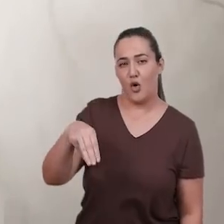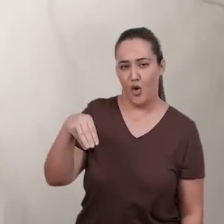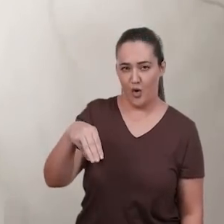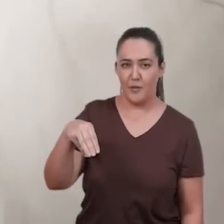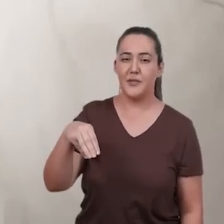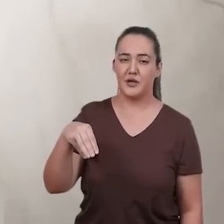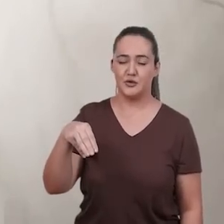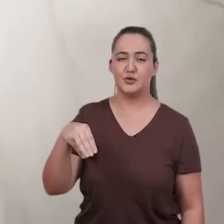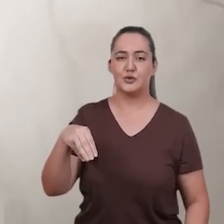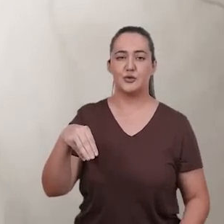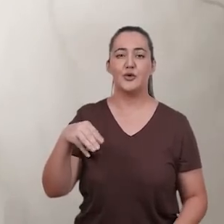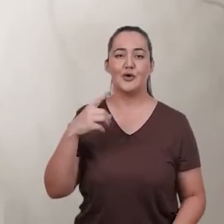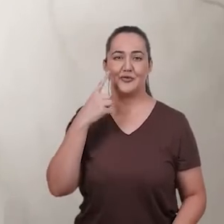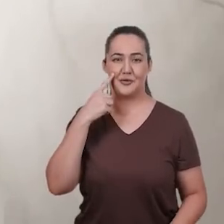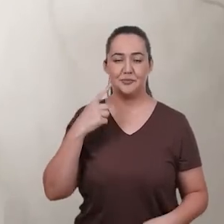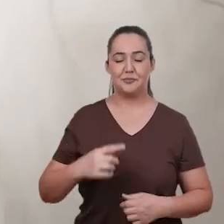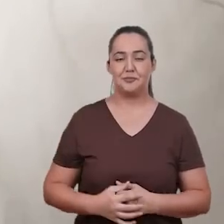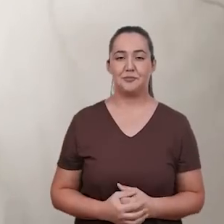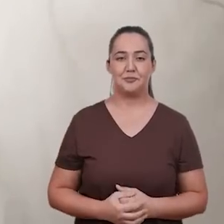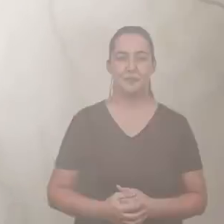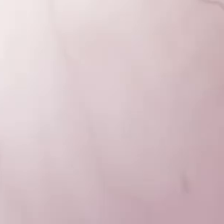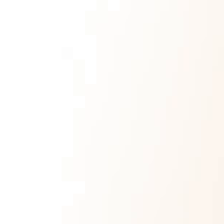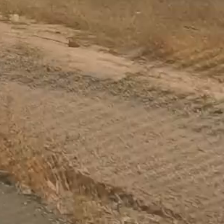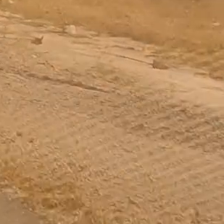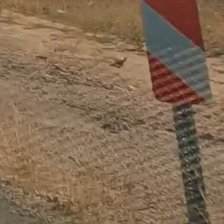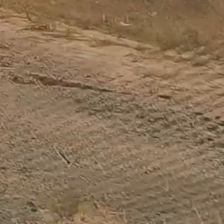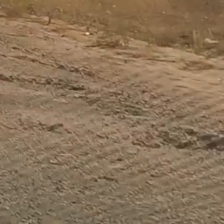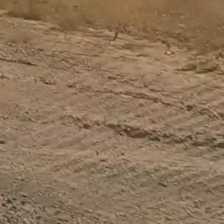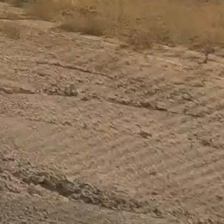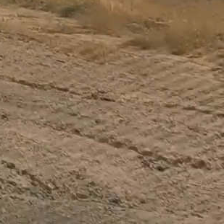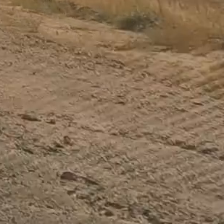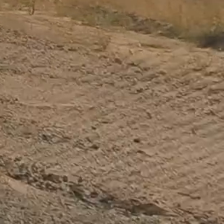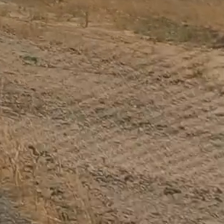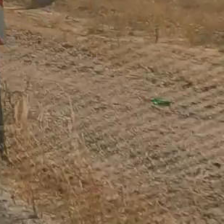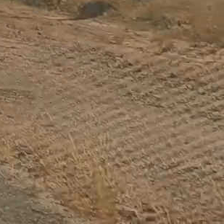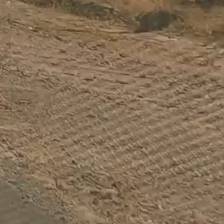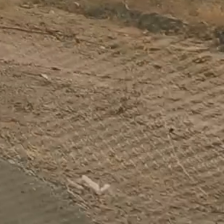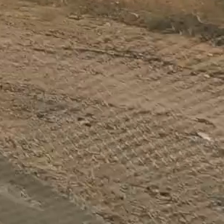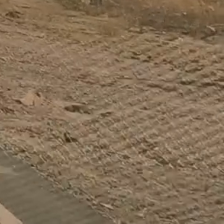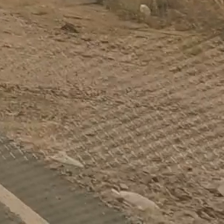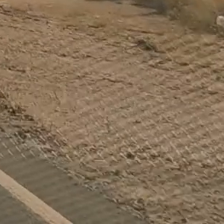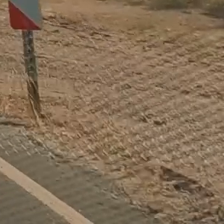quilômetros de onde a gente estava.